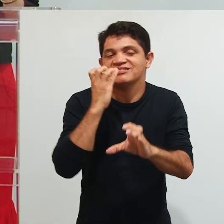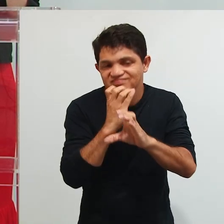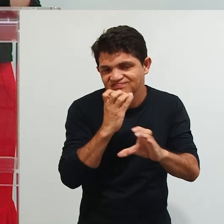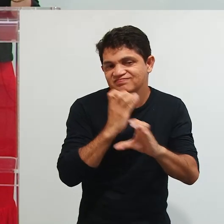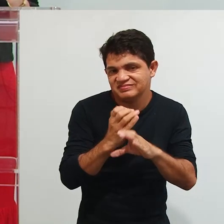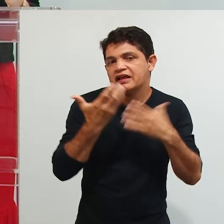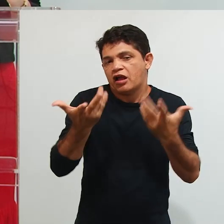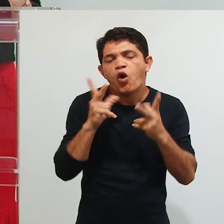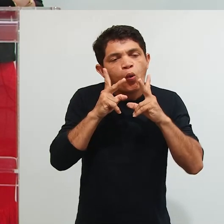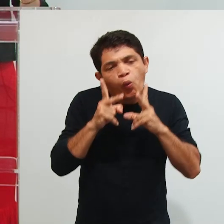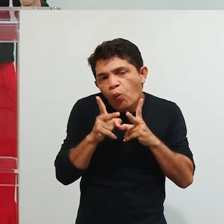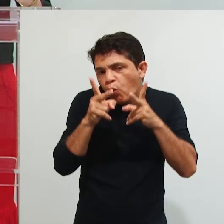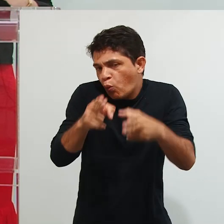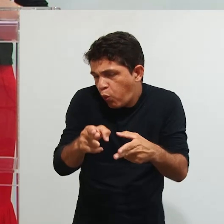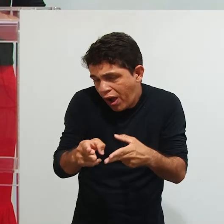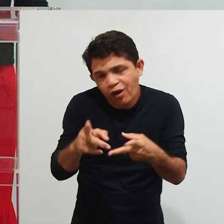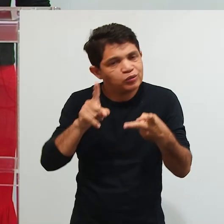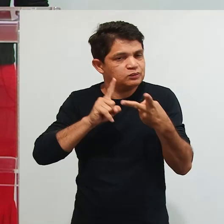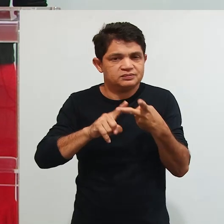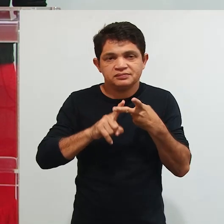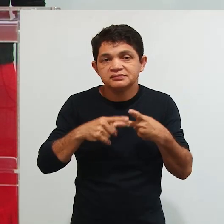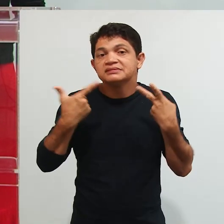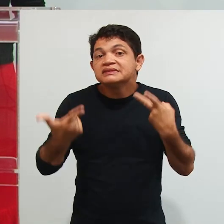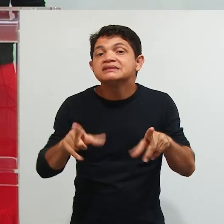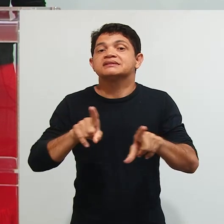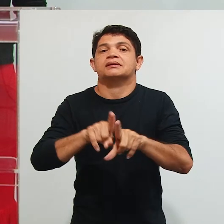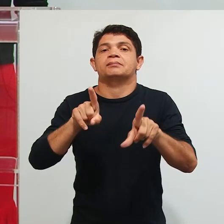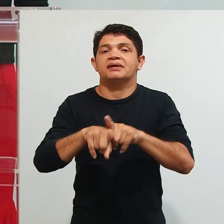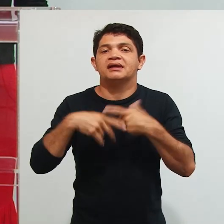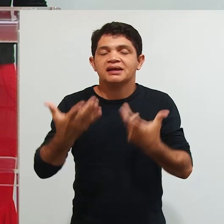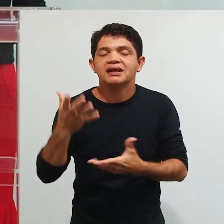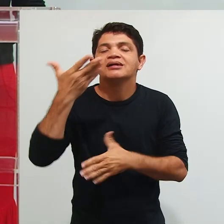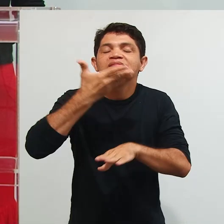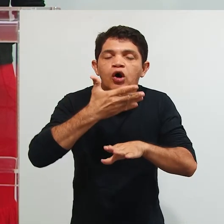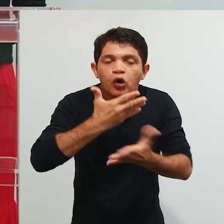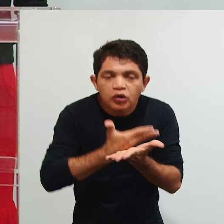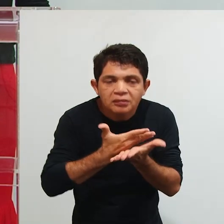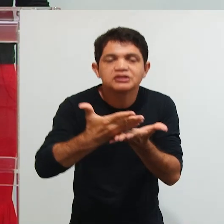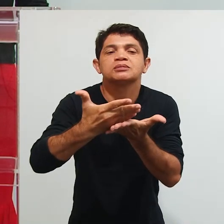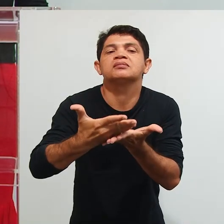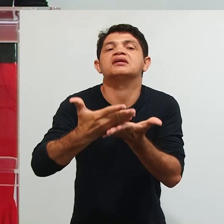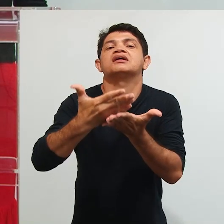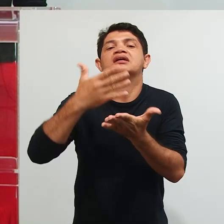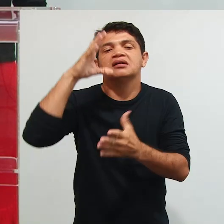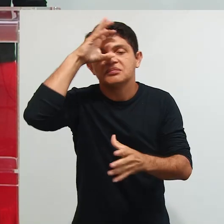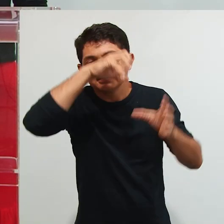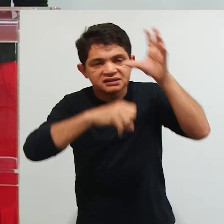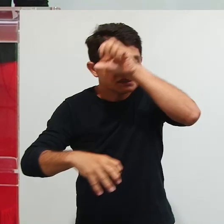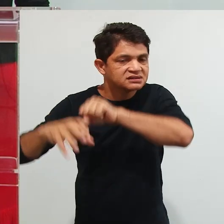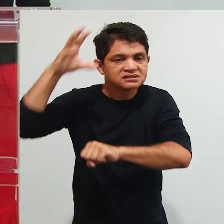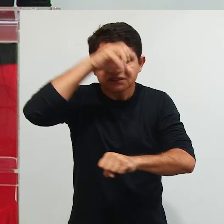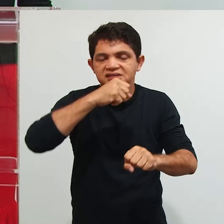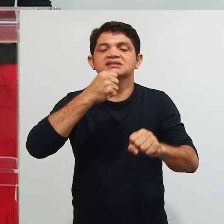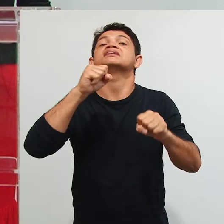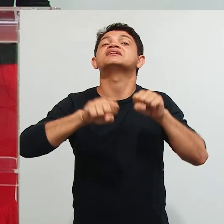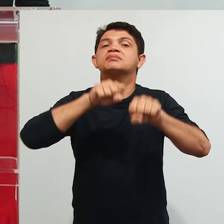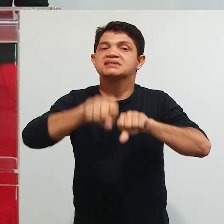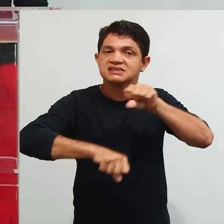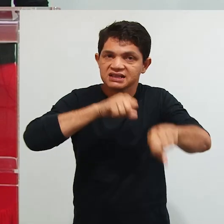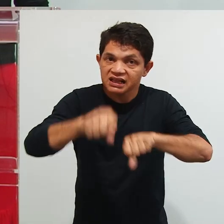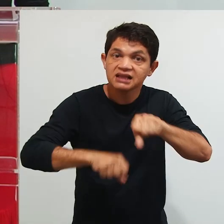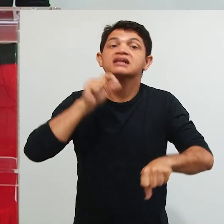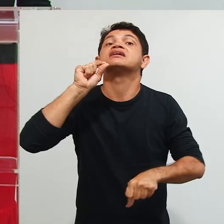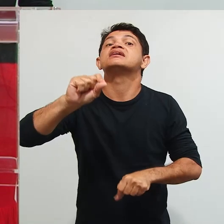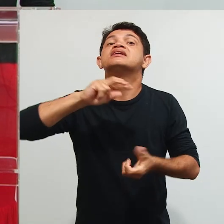dificuldades de andar de bicicleta. Só que a partir do momento que a gente começa a treinar, a andar mais de bicicleta, a fazer